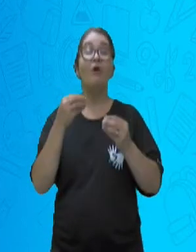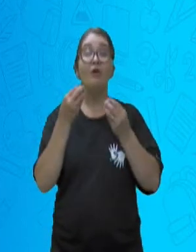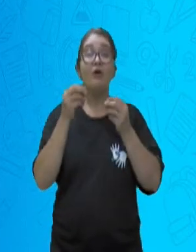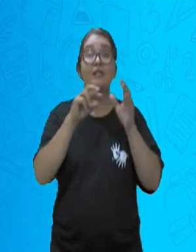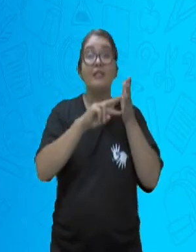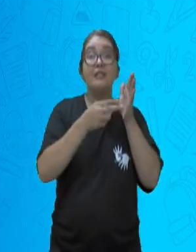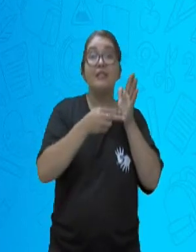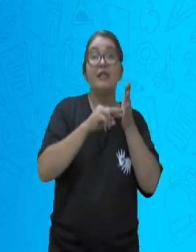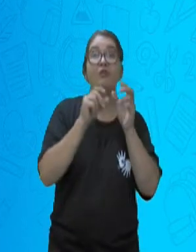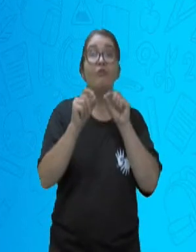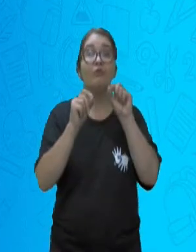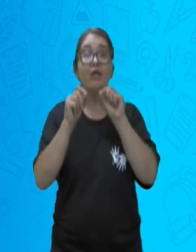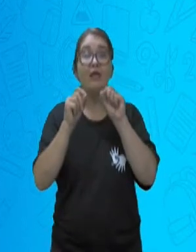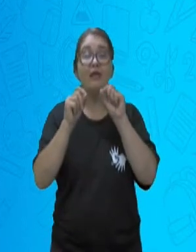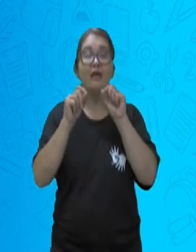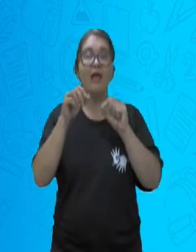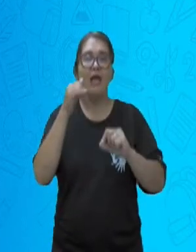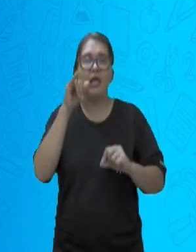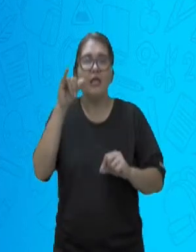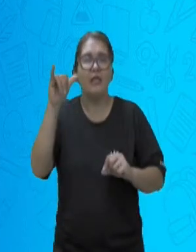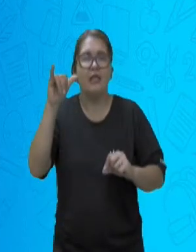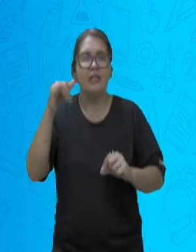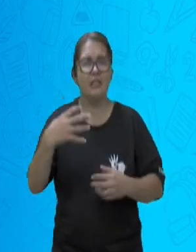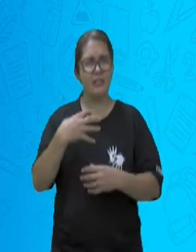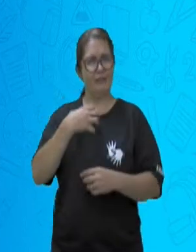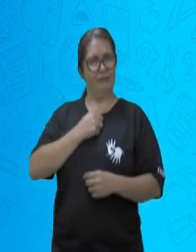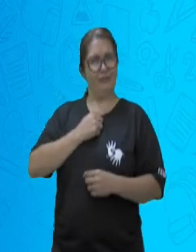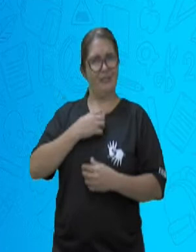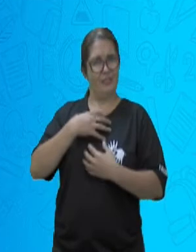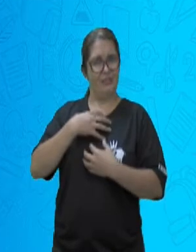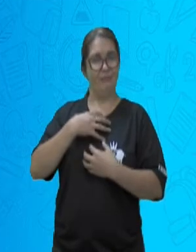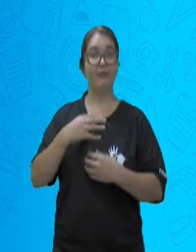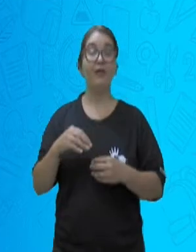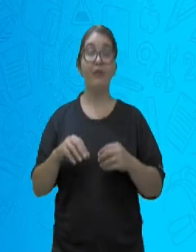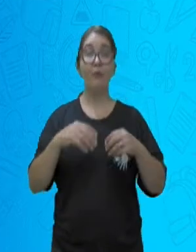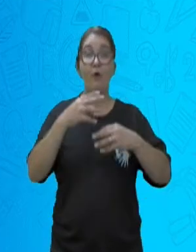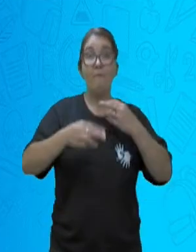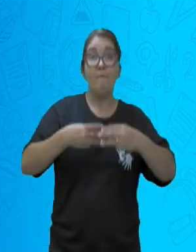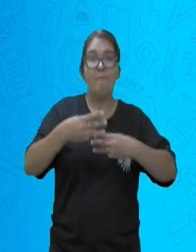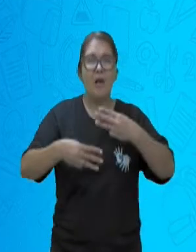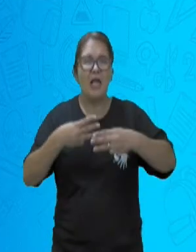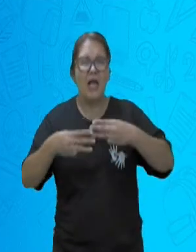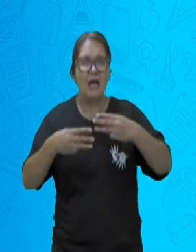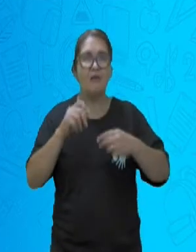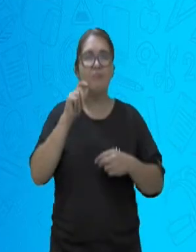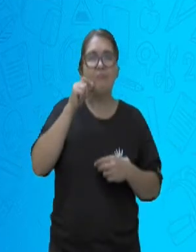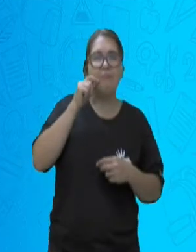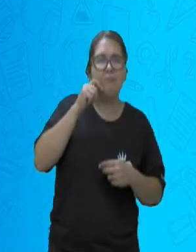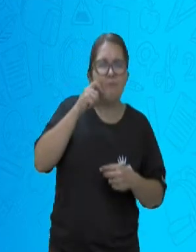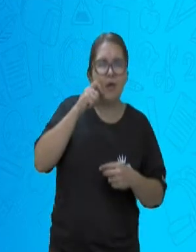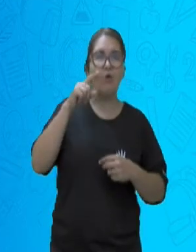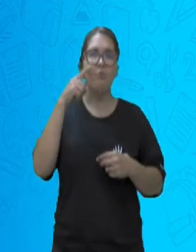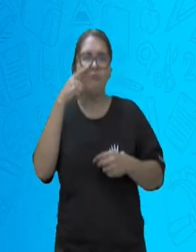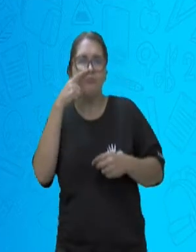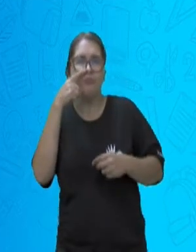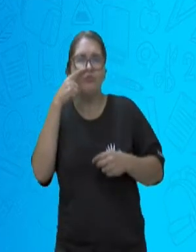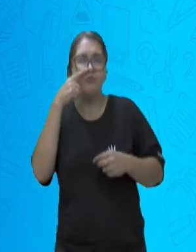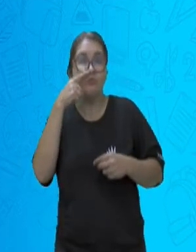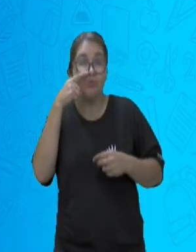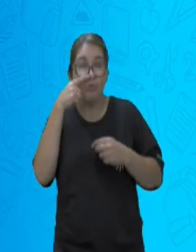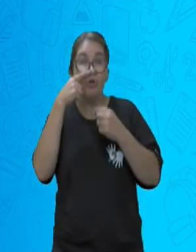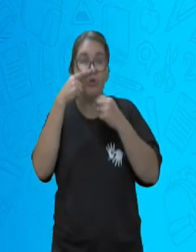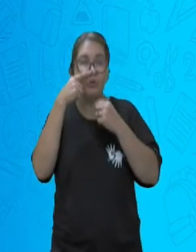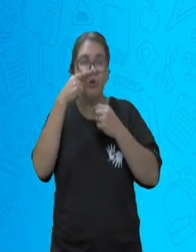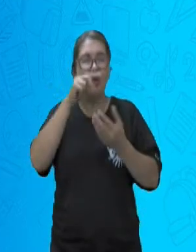Nessa categoria encontram-se macarrão, arroz, biscoito, pães, entre outros. É